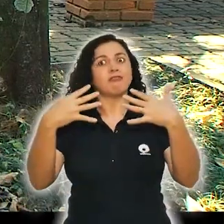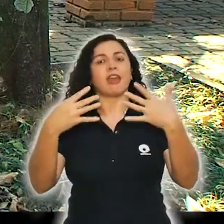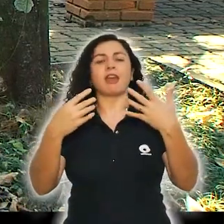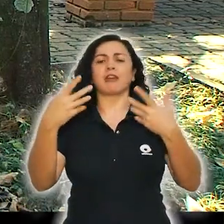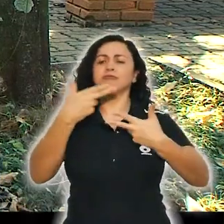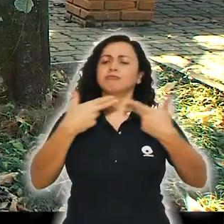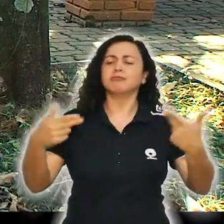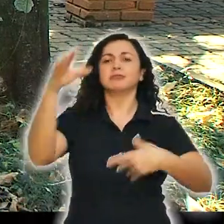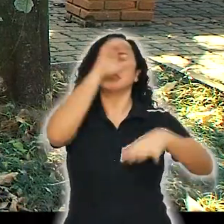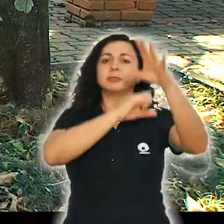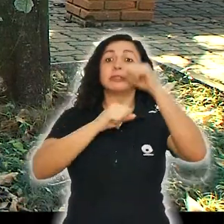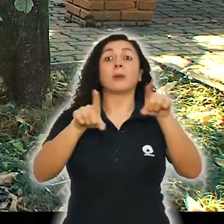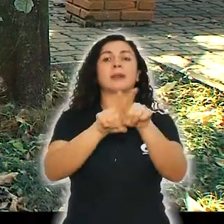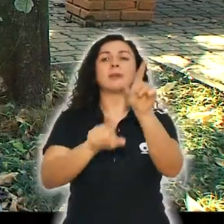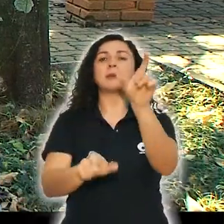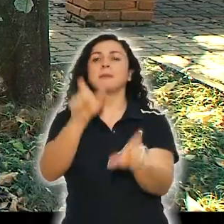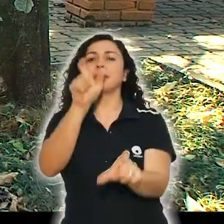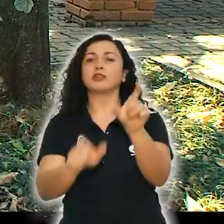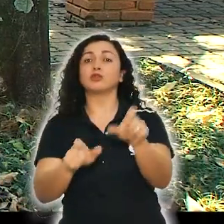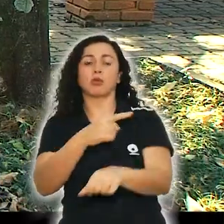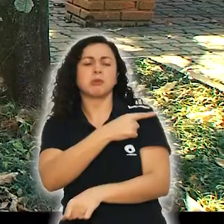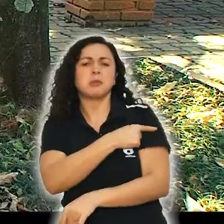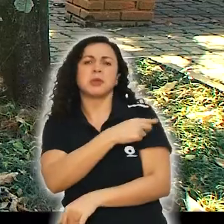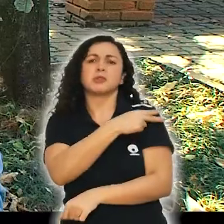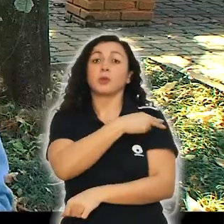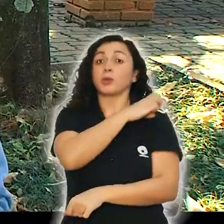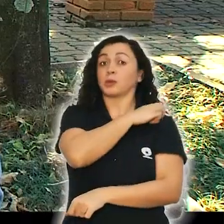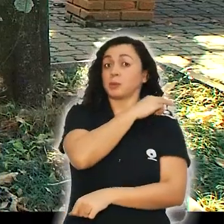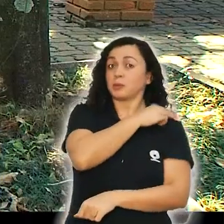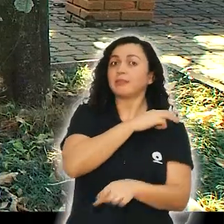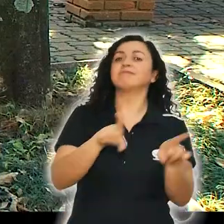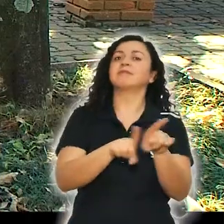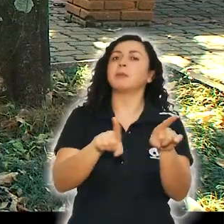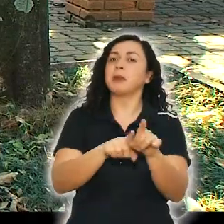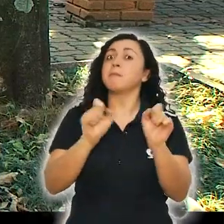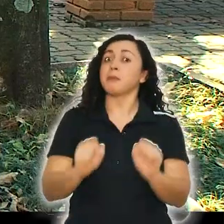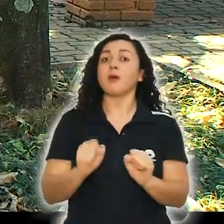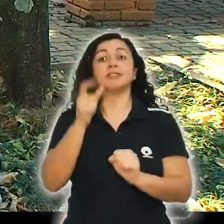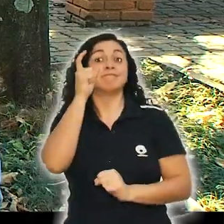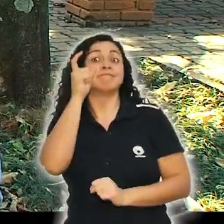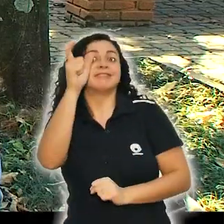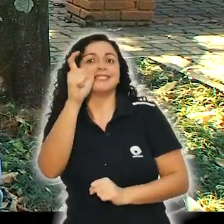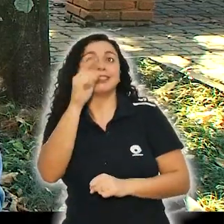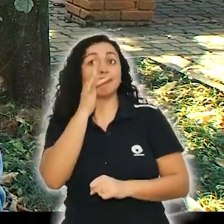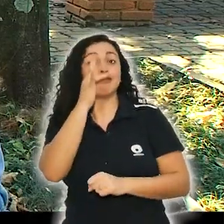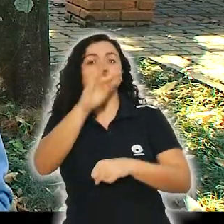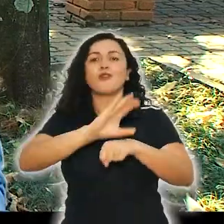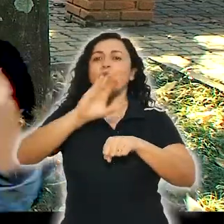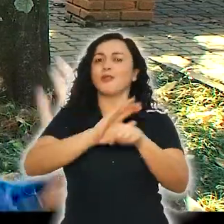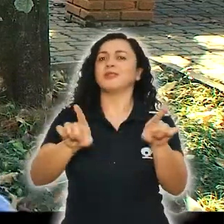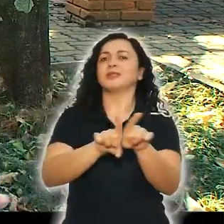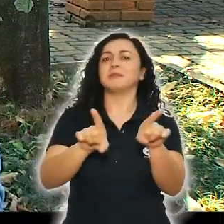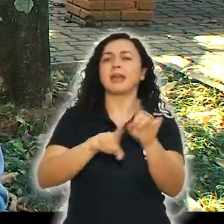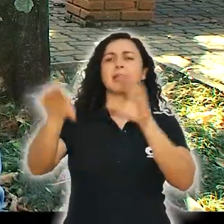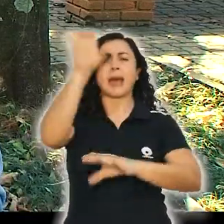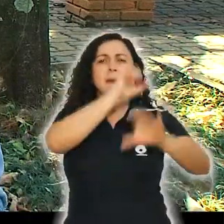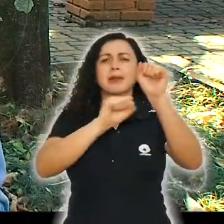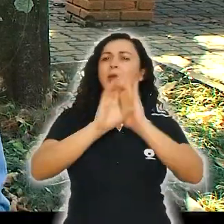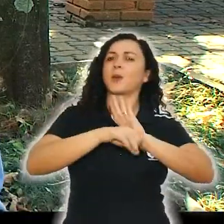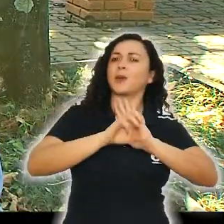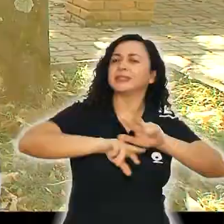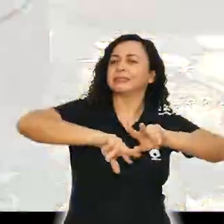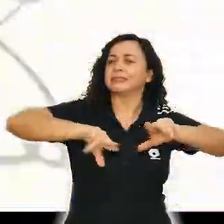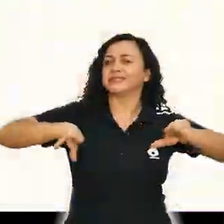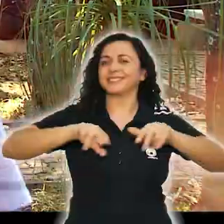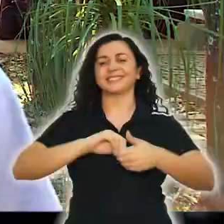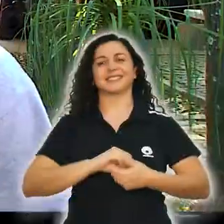aprendeu e também o pessoal que está no primeiro, segundo ano do ensino médio poder talvez se interessar em fazer o nosso curso também, aprender esses conceitos que a